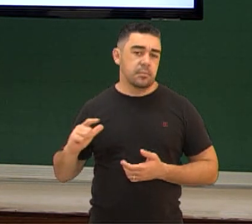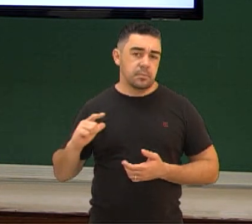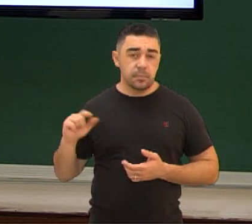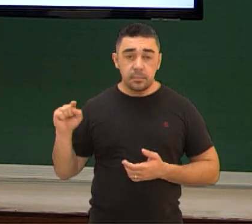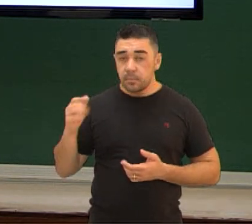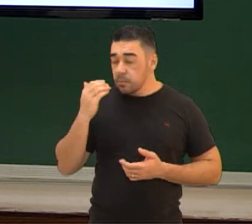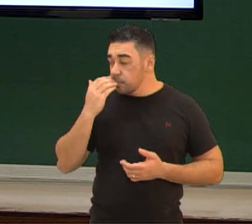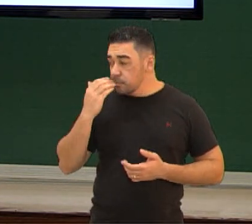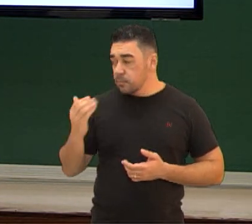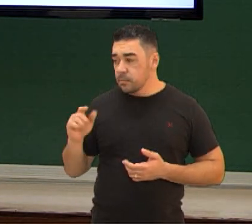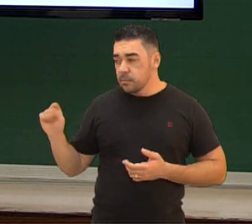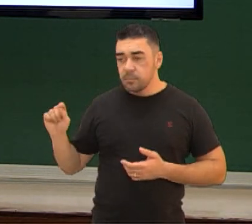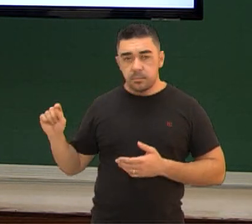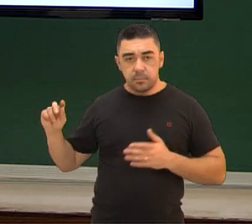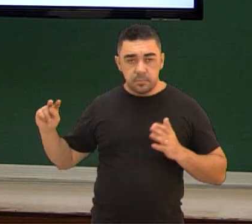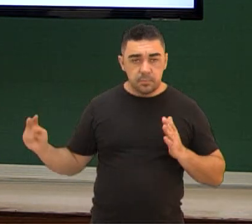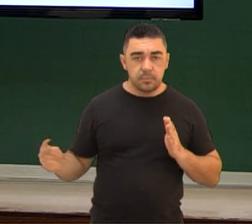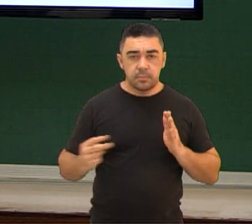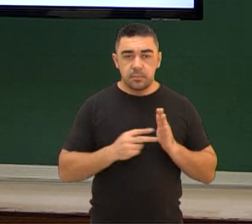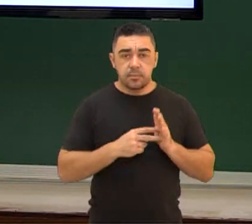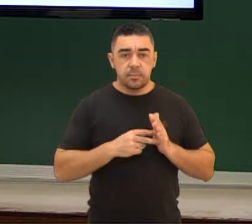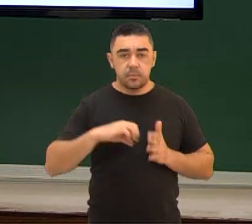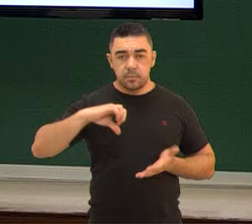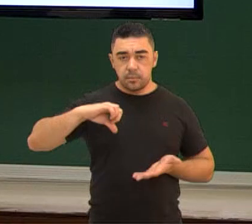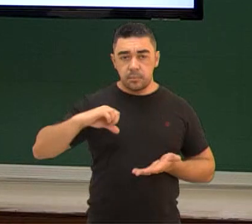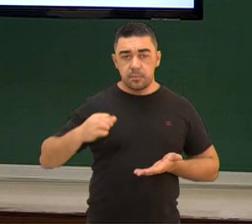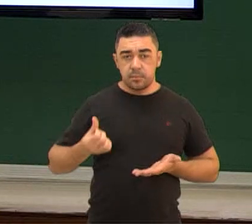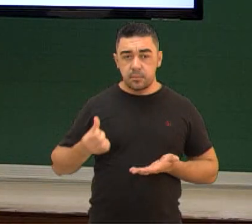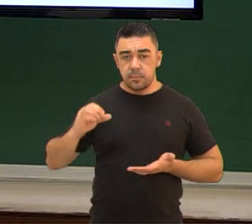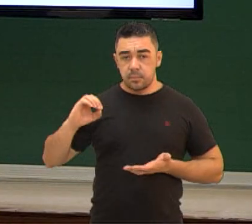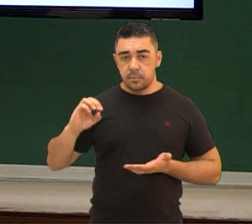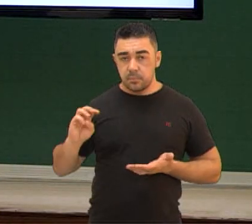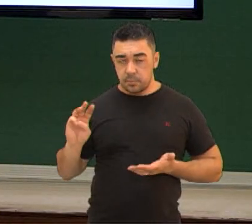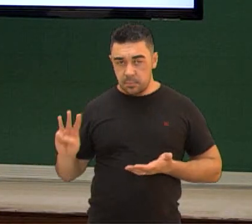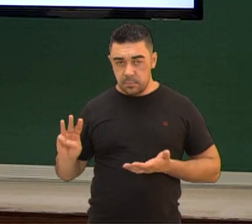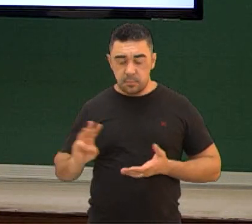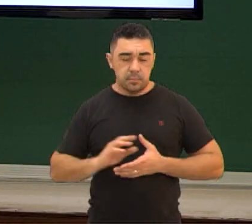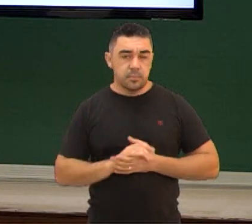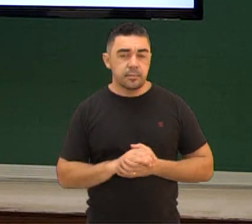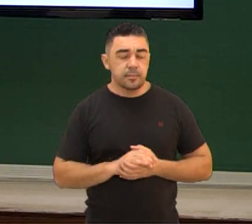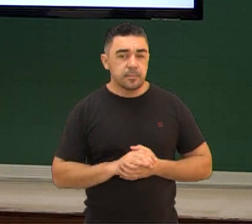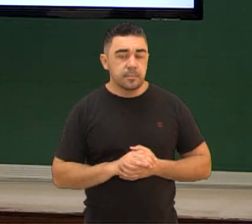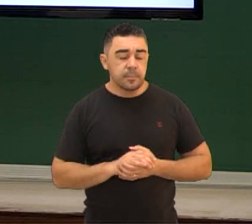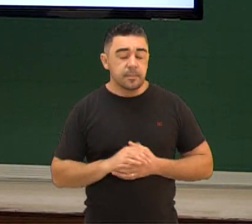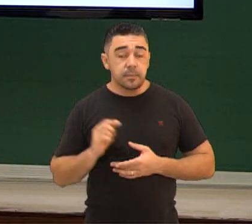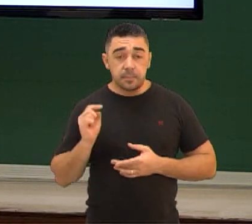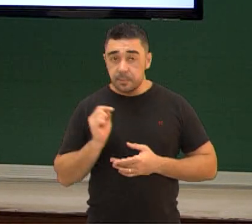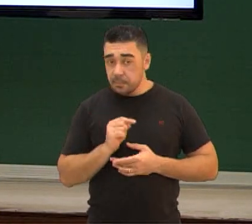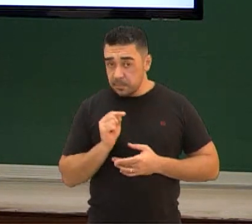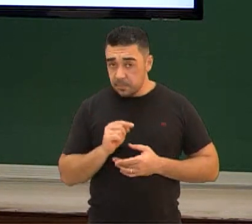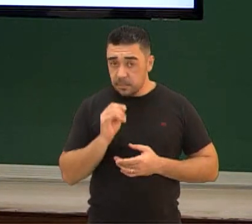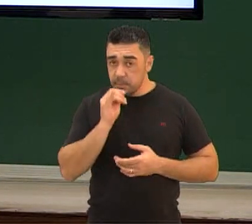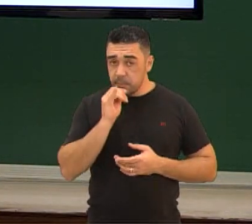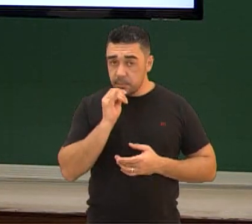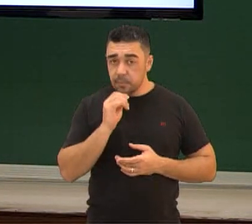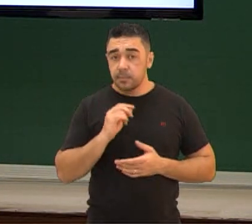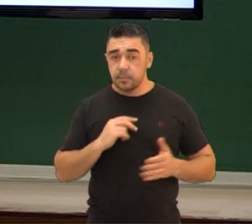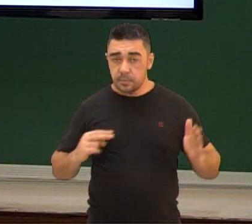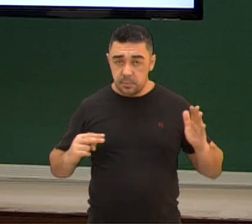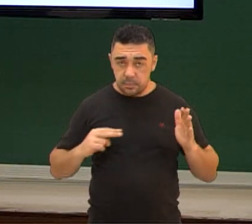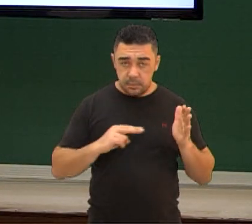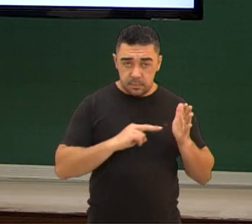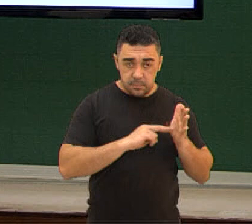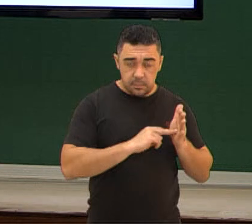rede elétrica que o alimente com 960 watts. Essa potência vai ser desenvolvida se ele for ligado em